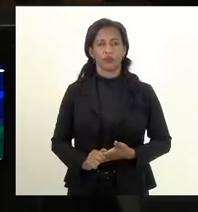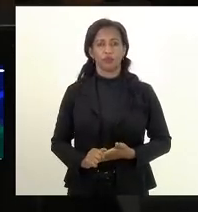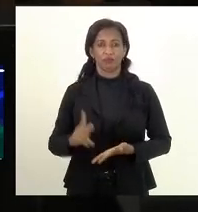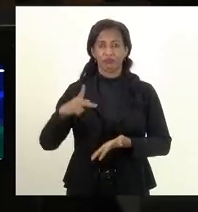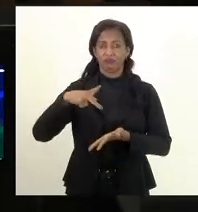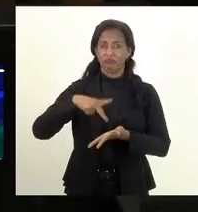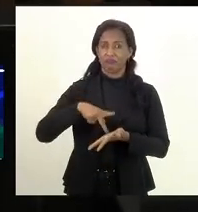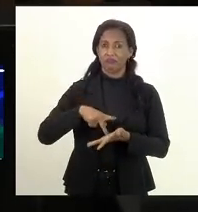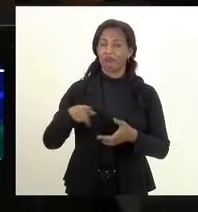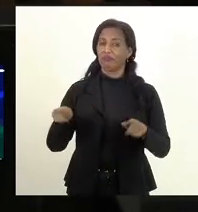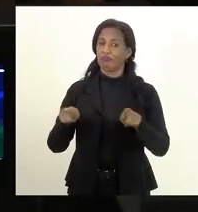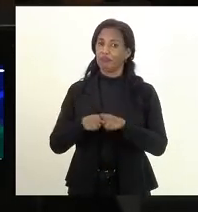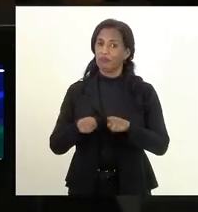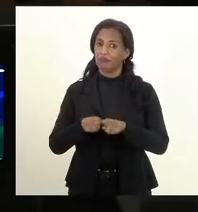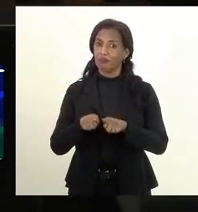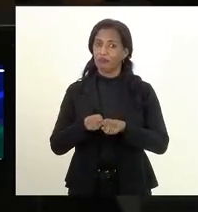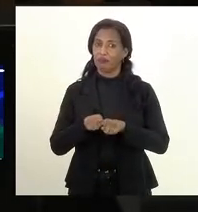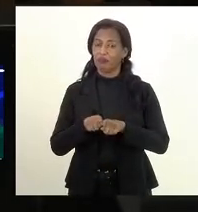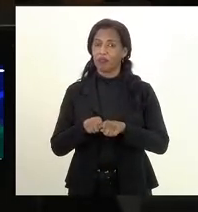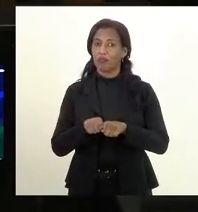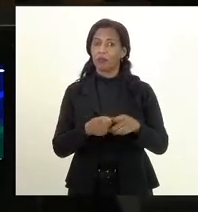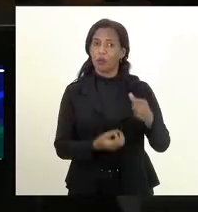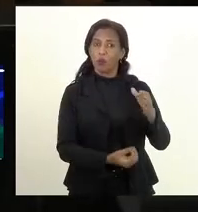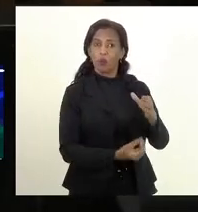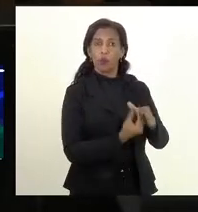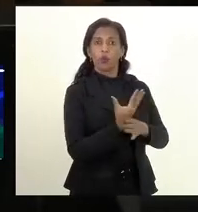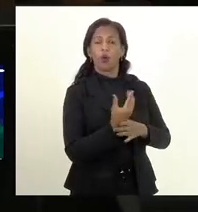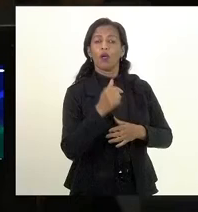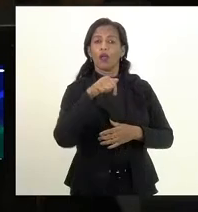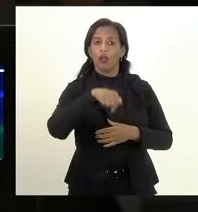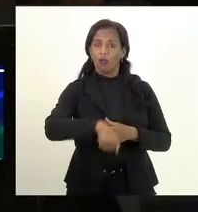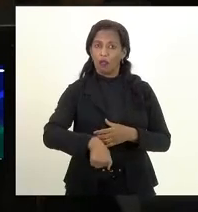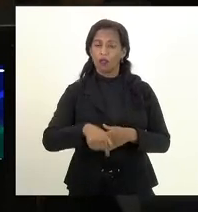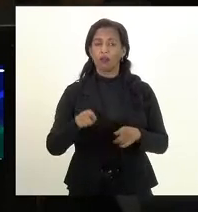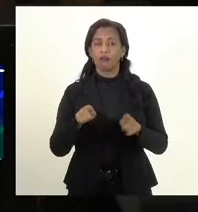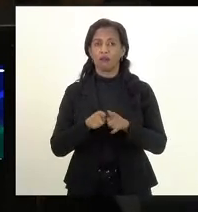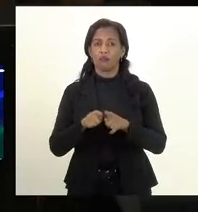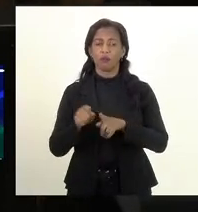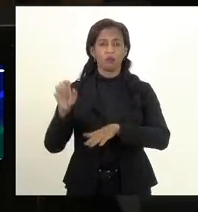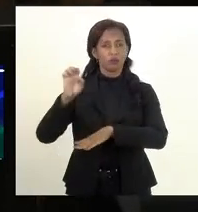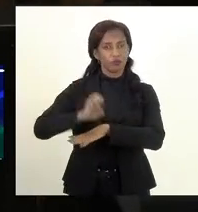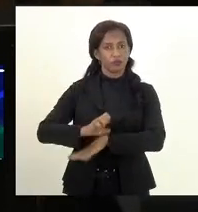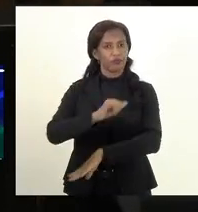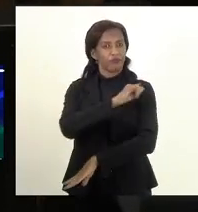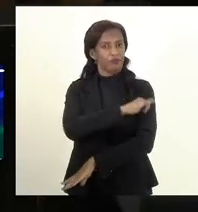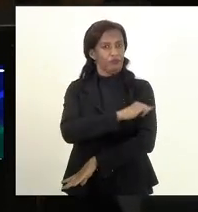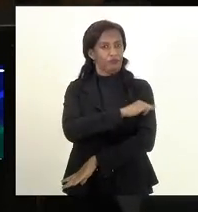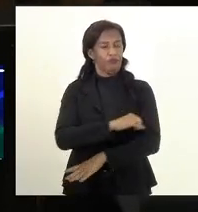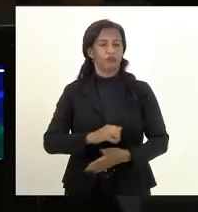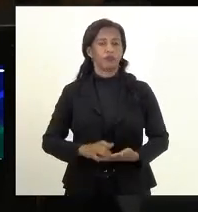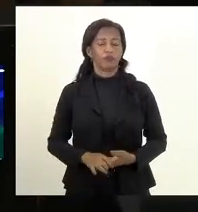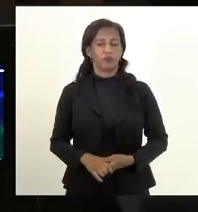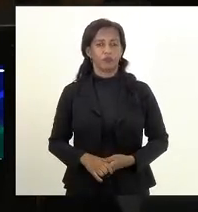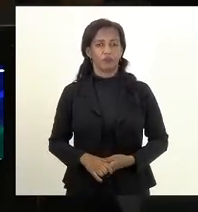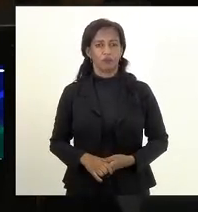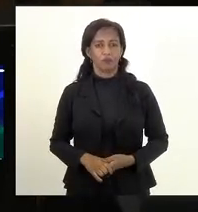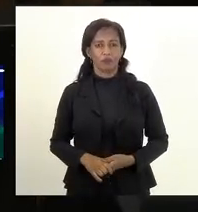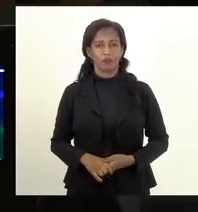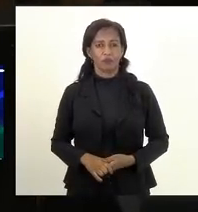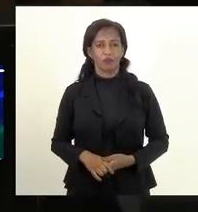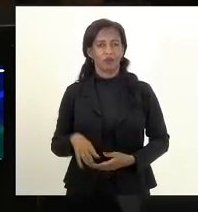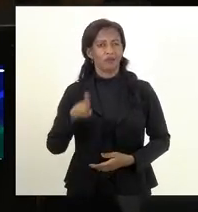realmente também se originou aqui do Estado do Rio de Janeiro o